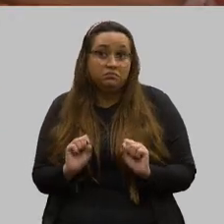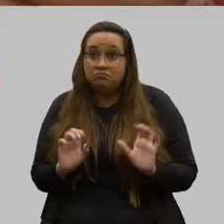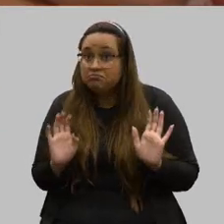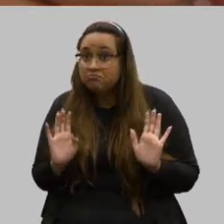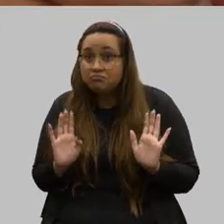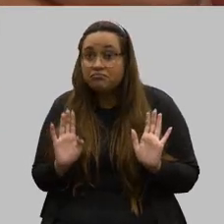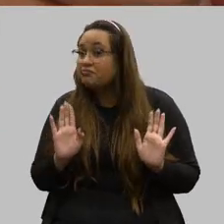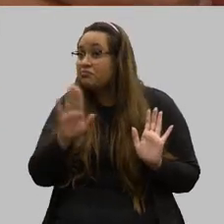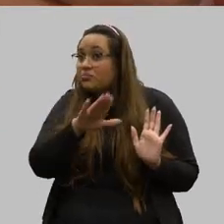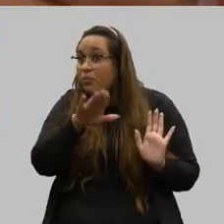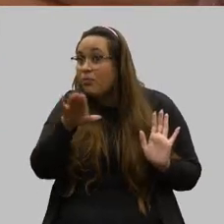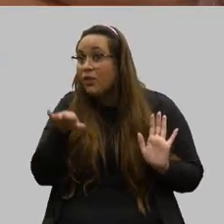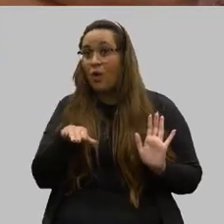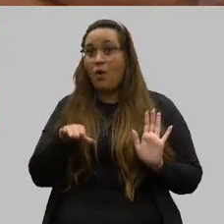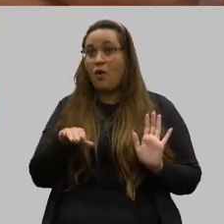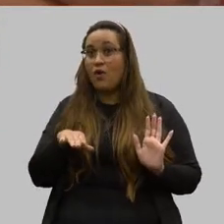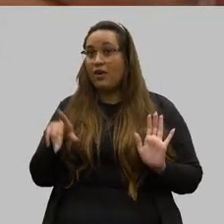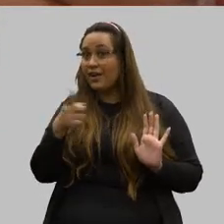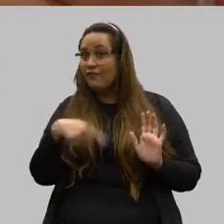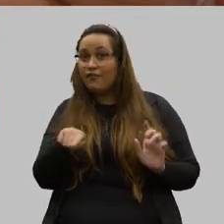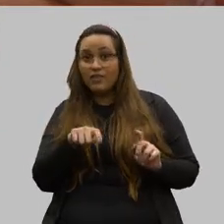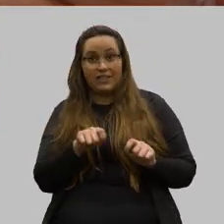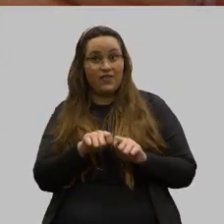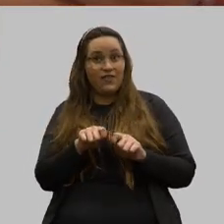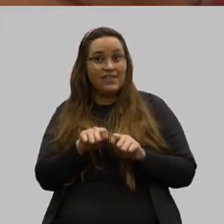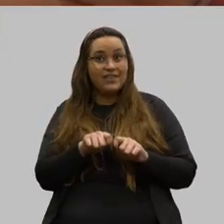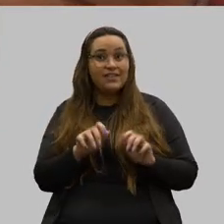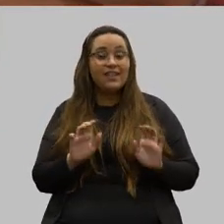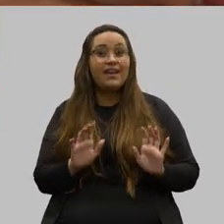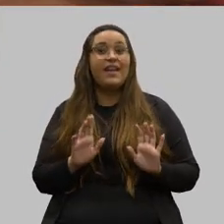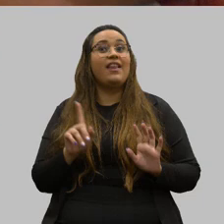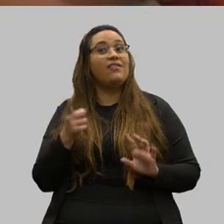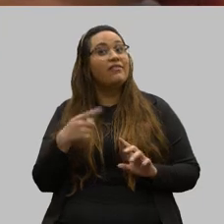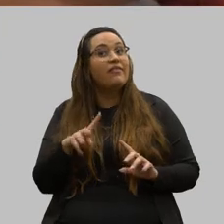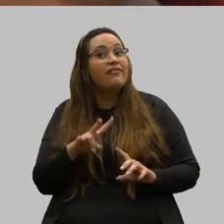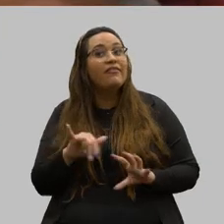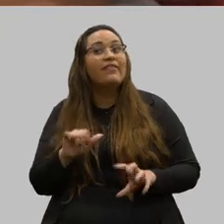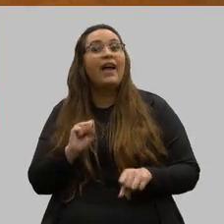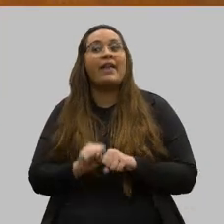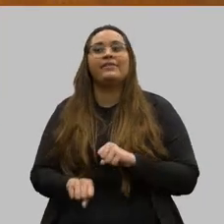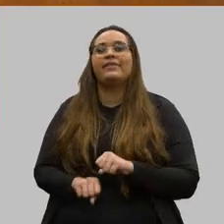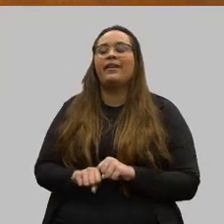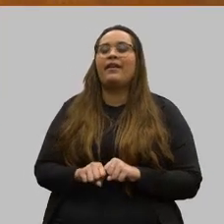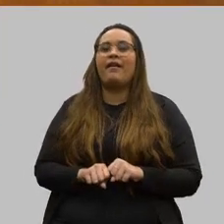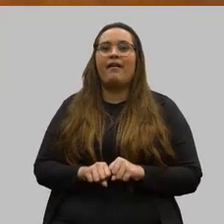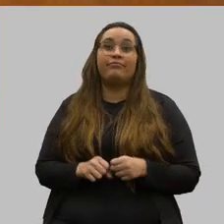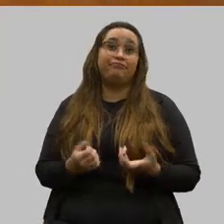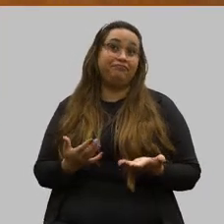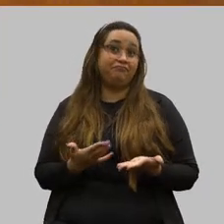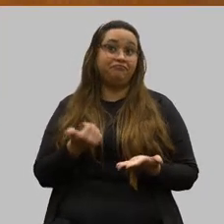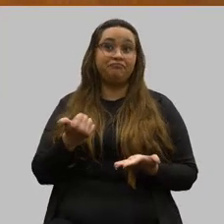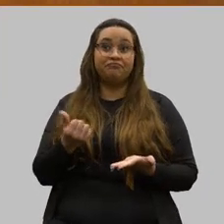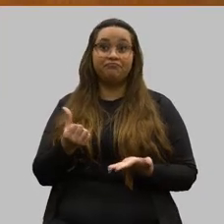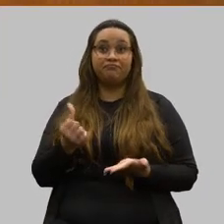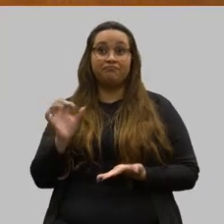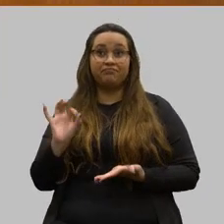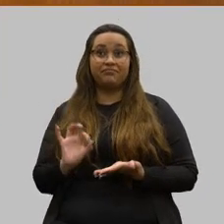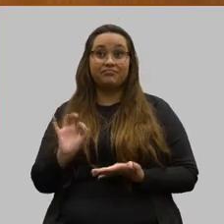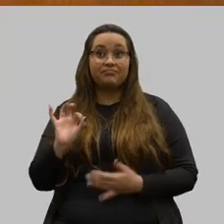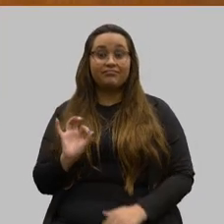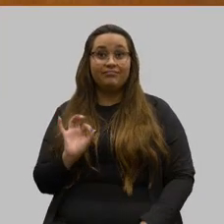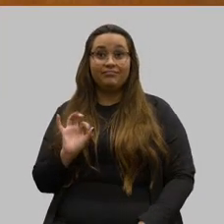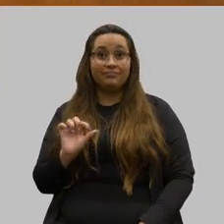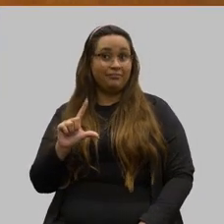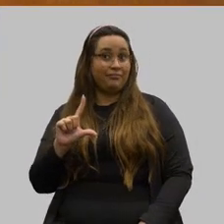falou olha vocês estão fazendo vocês vão quebrar o ipsm de uma contribuição patronal de 16% reduzir para